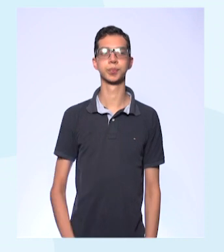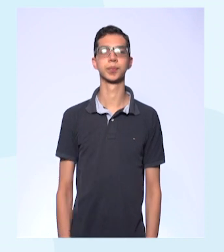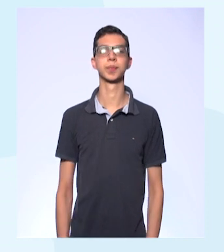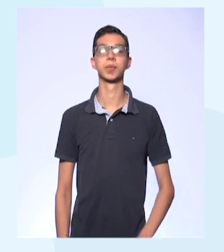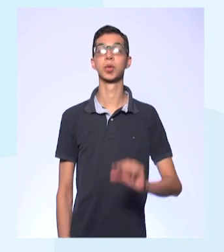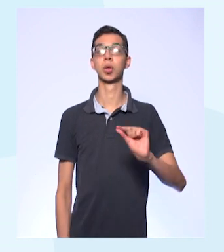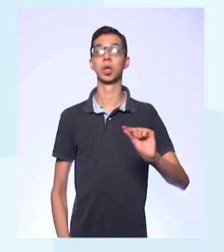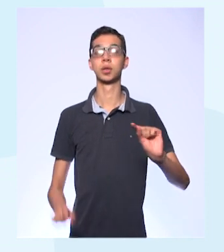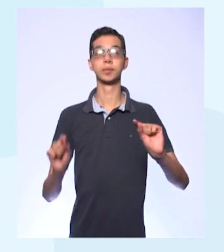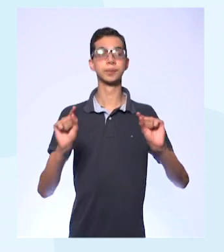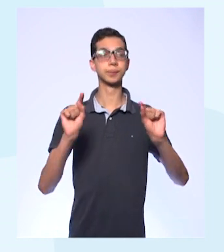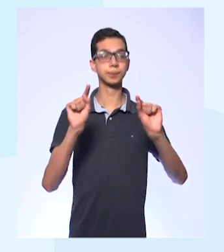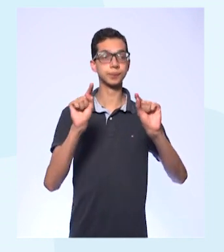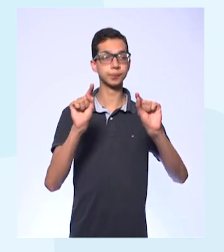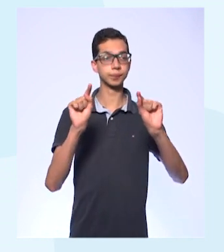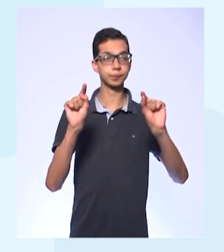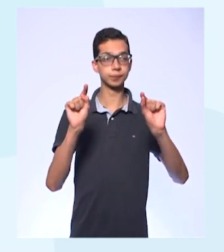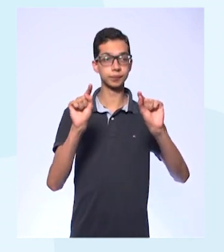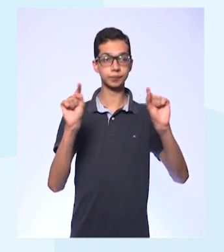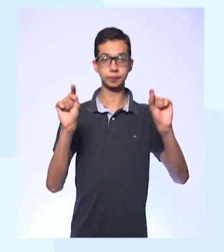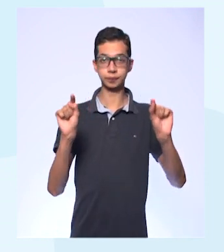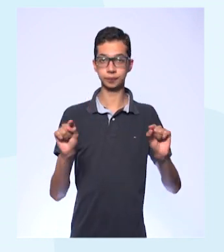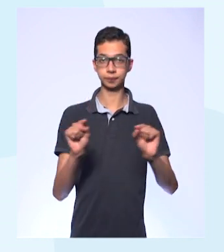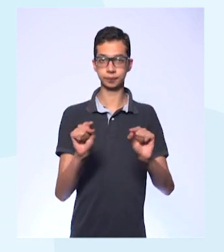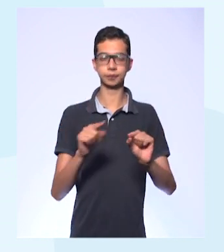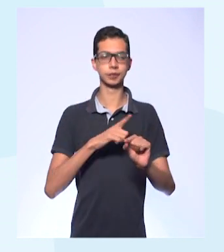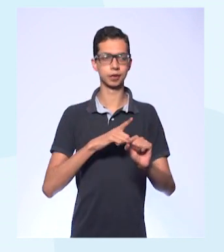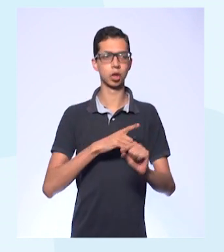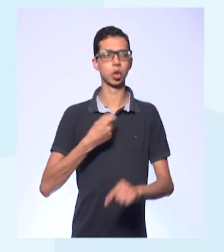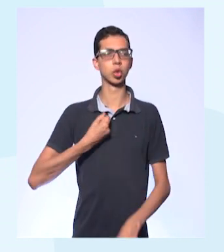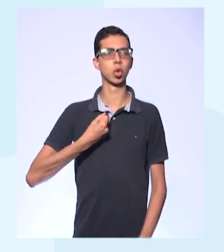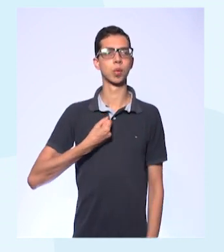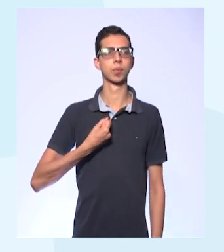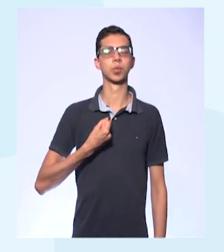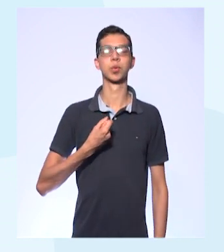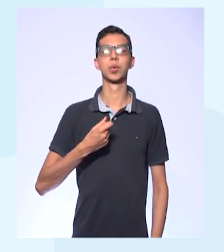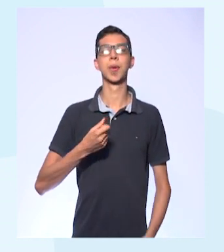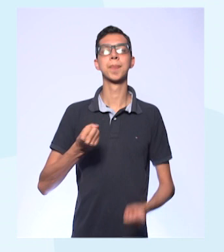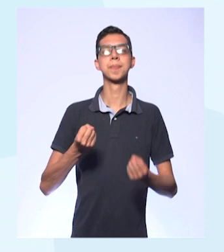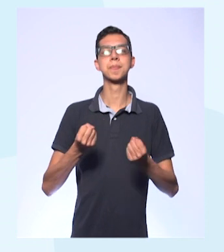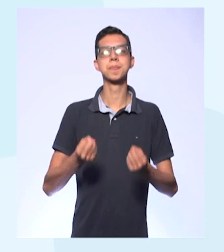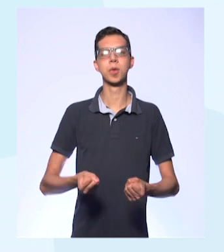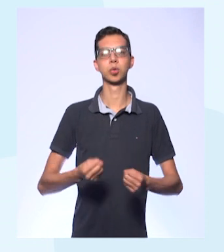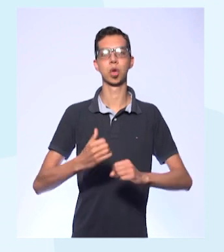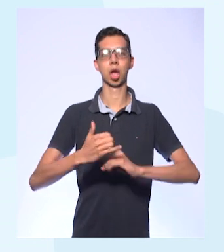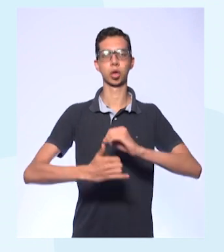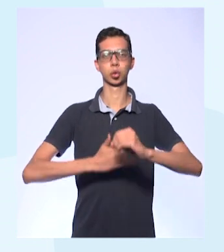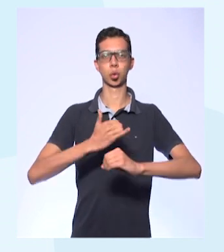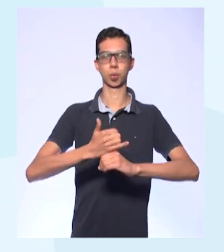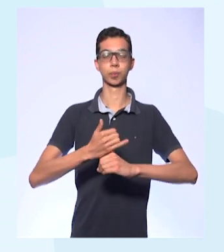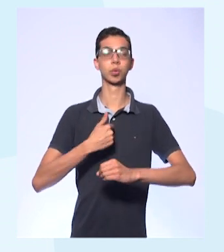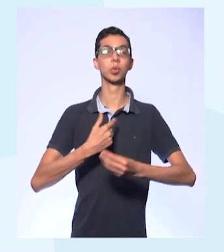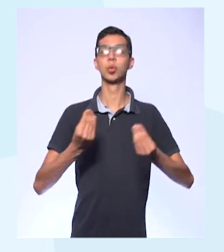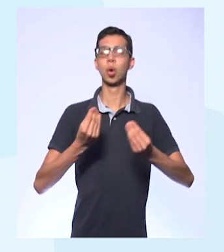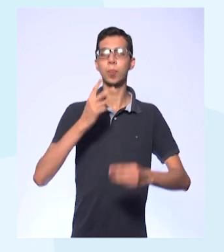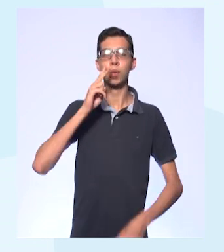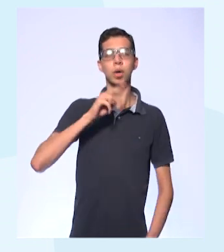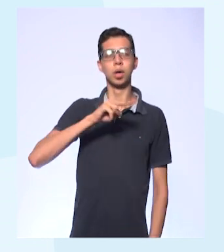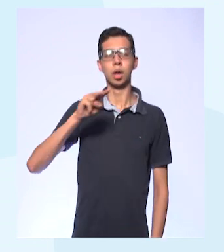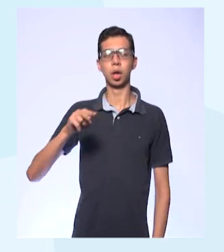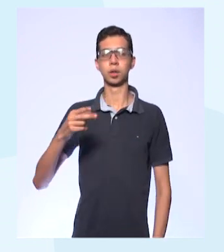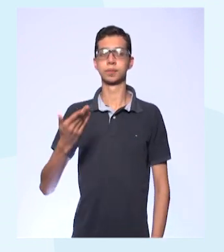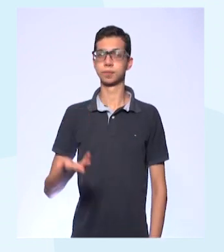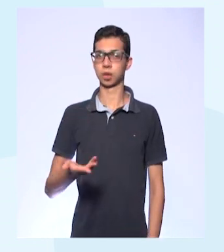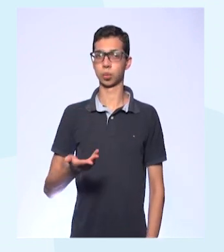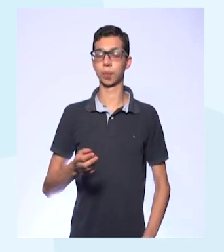entre colchetes é o peso atômico. Então, a leitura decifrando a tabela periódica, né? Como que eu faço a leitura? O símbolo, Li, a